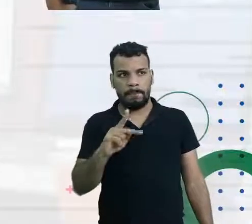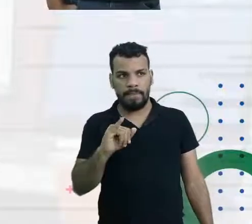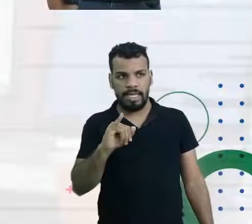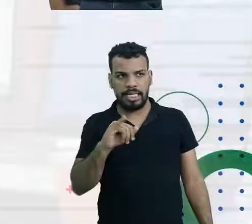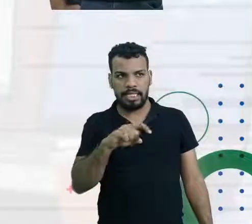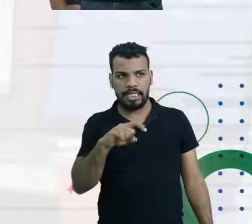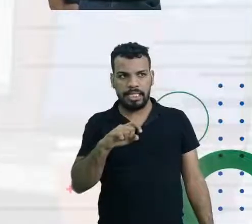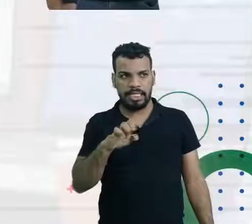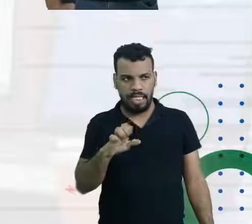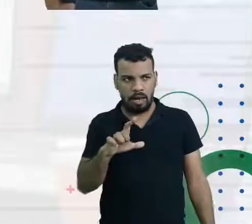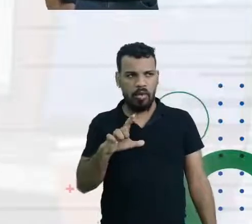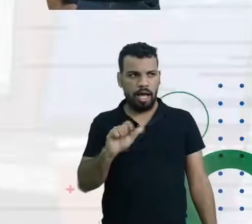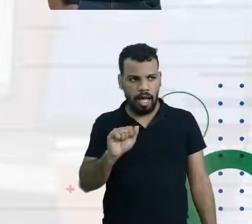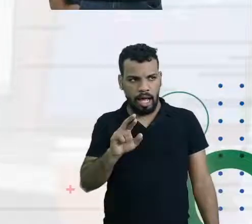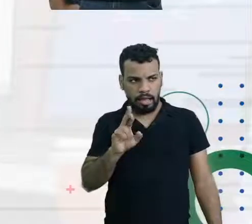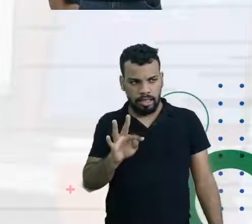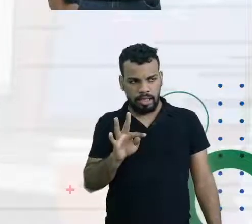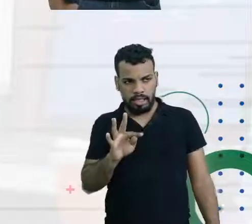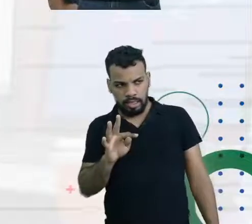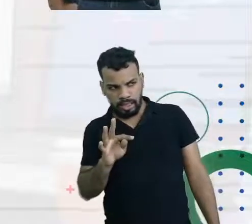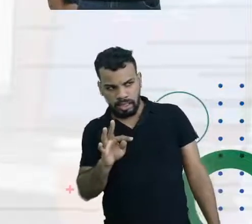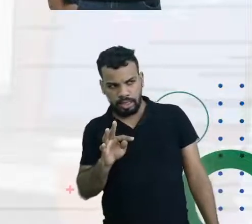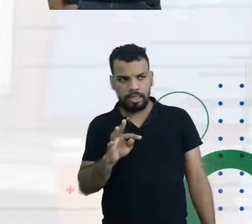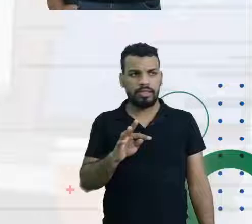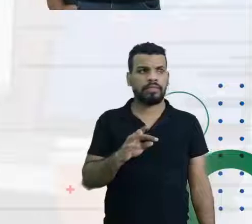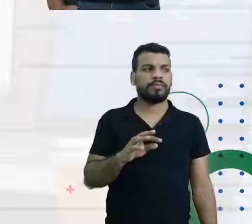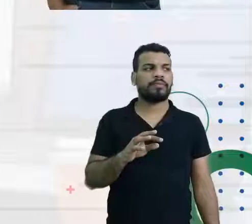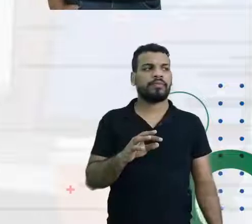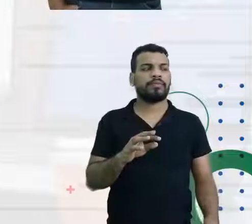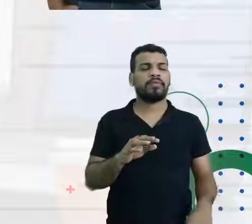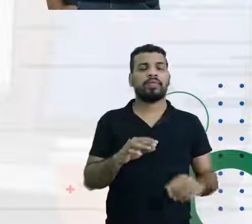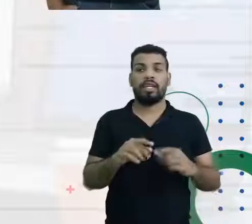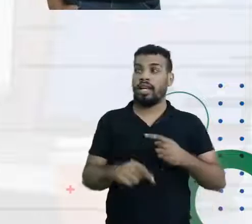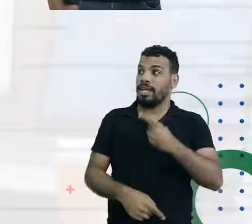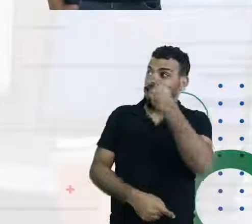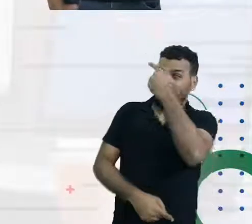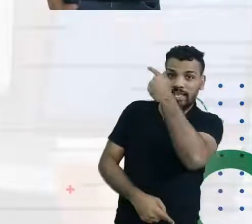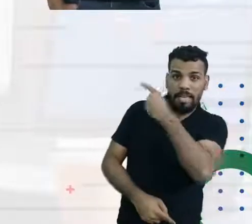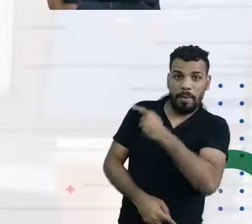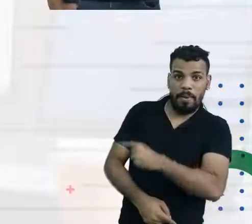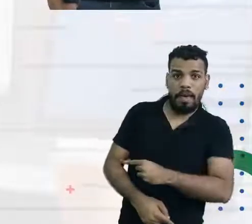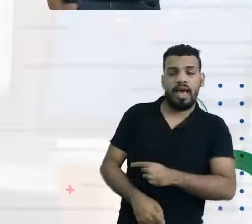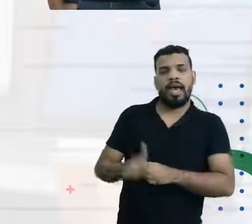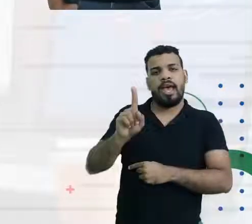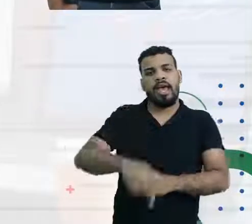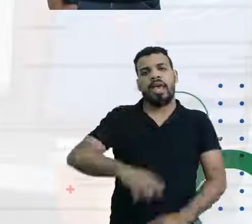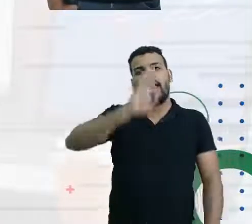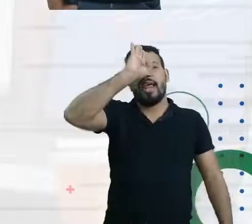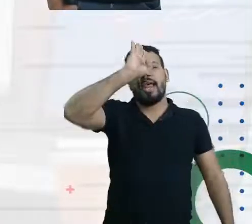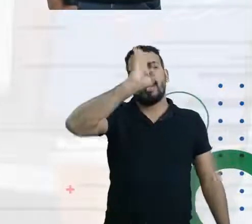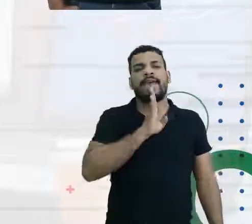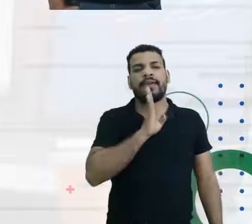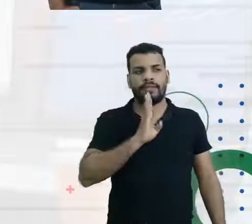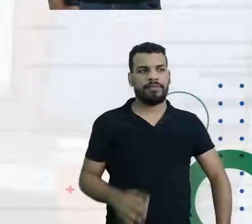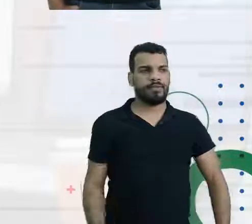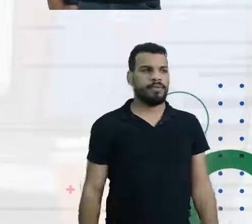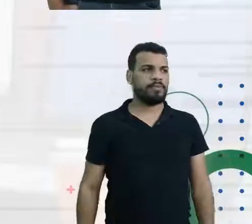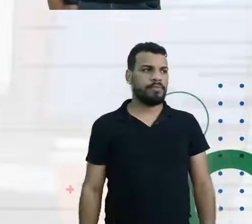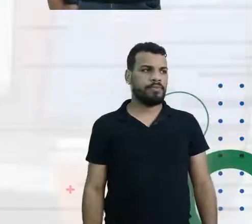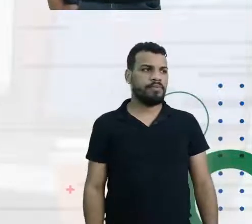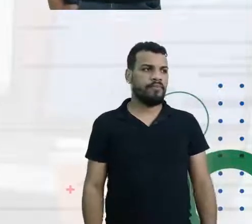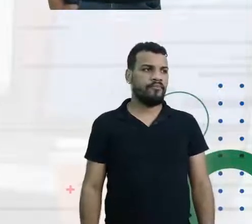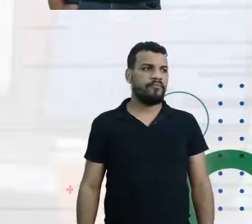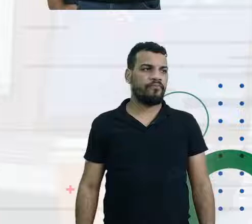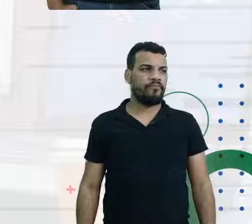todos esses programas que estão aí na tela, eles são programas gratuitos e a gente pode ir lá e procurar o que funciona melhor para a gente.